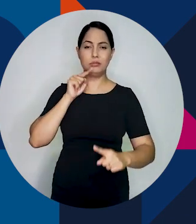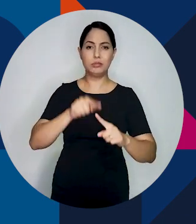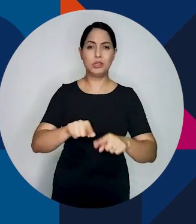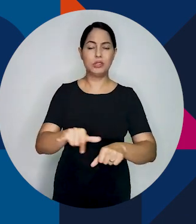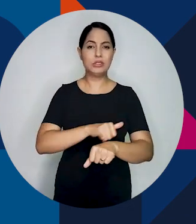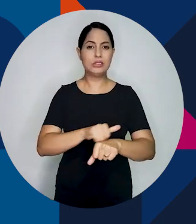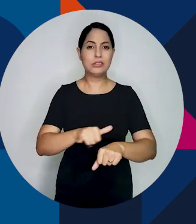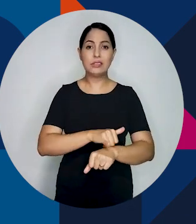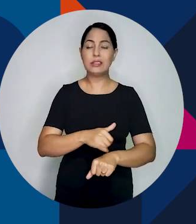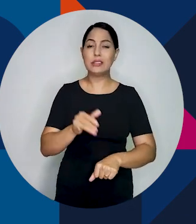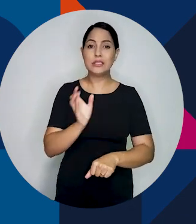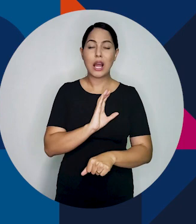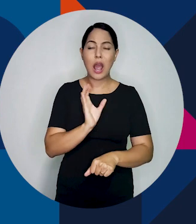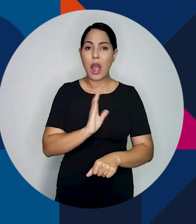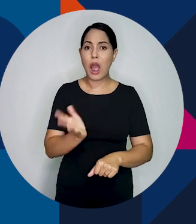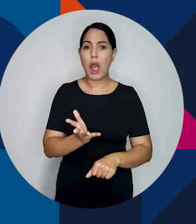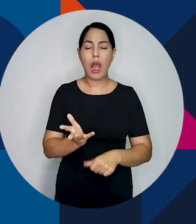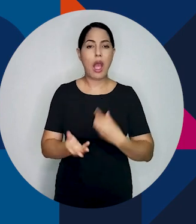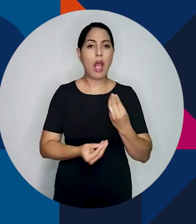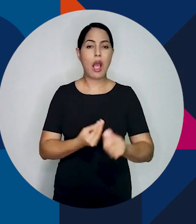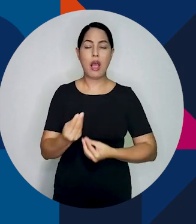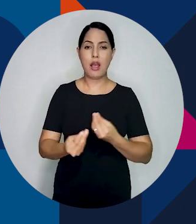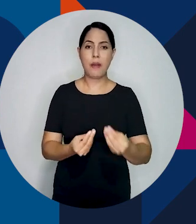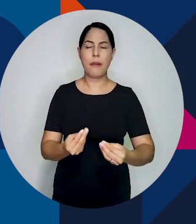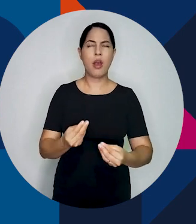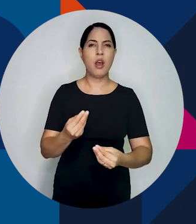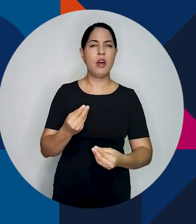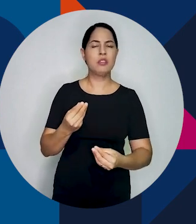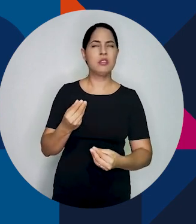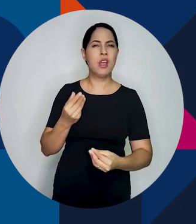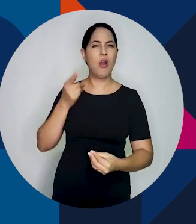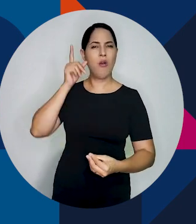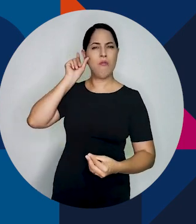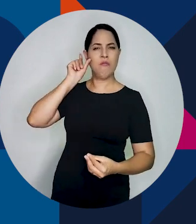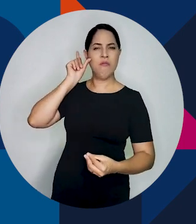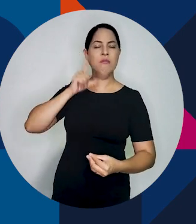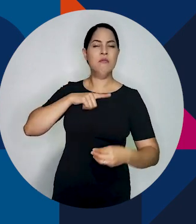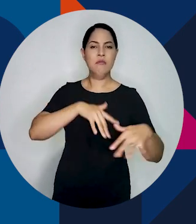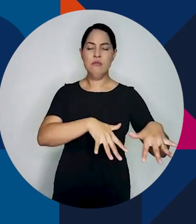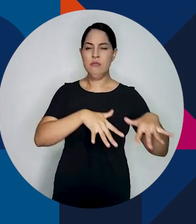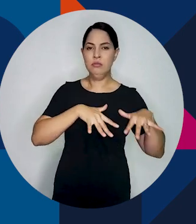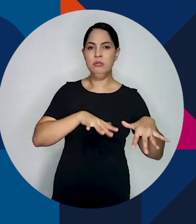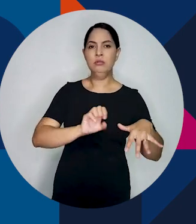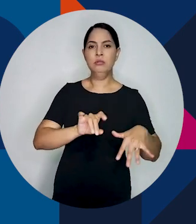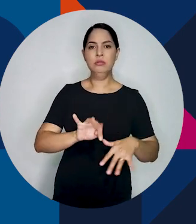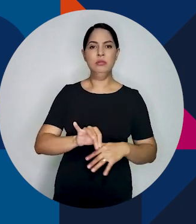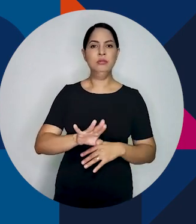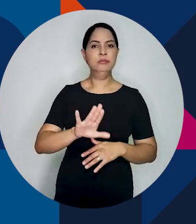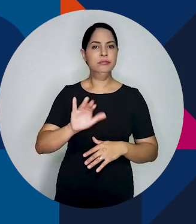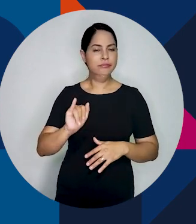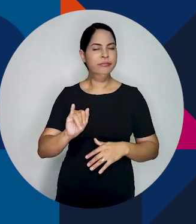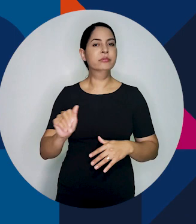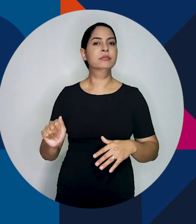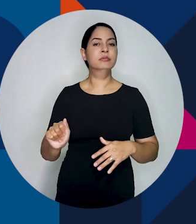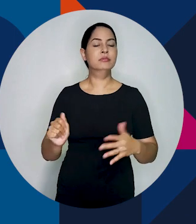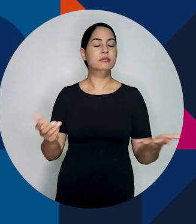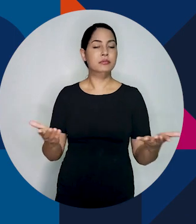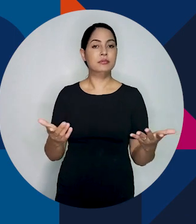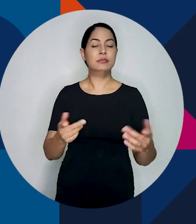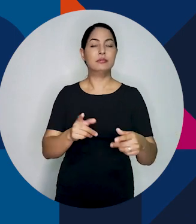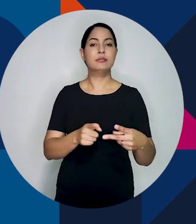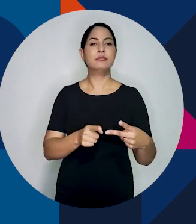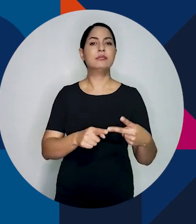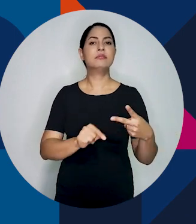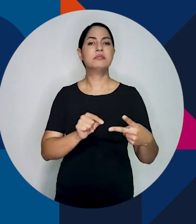viabilizar o melhor andamento, principalmente das audiências de custódia até ontem, né, dia que se encerraram essas